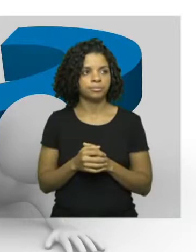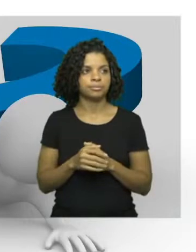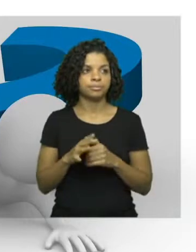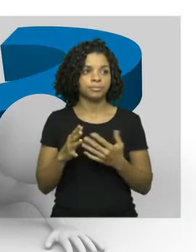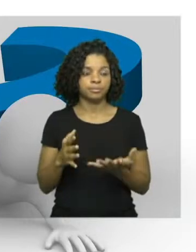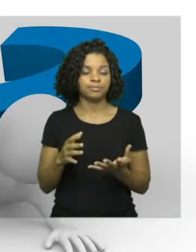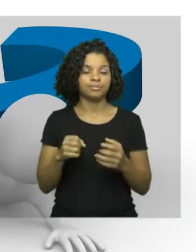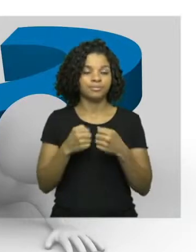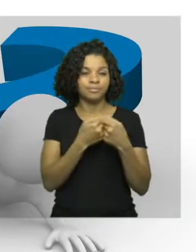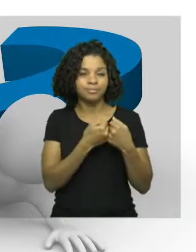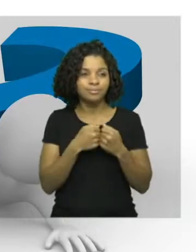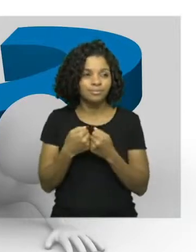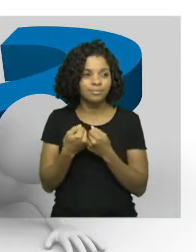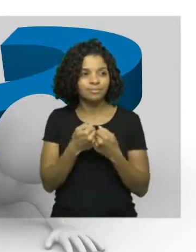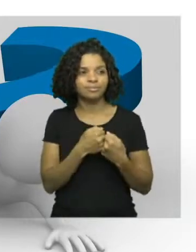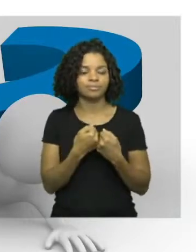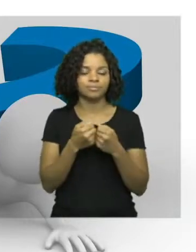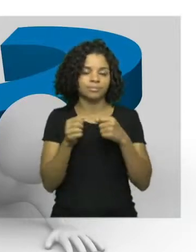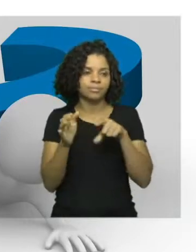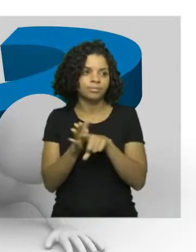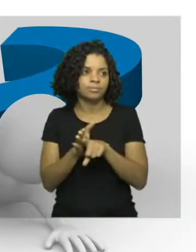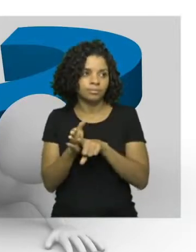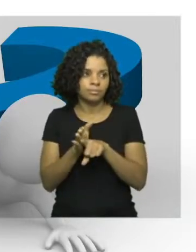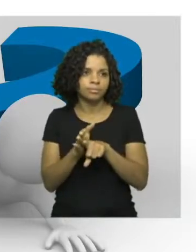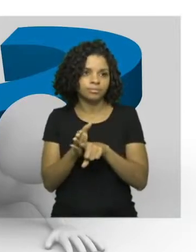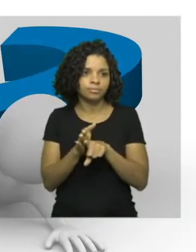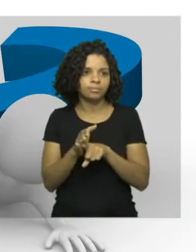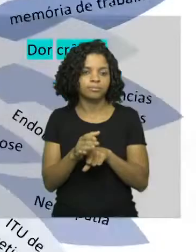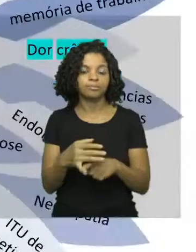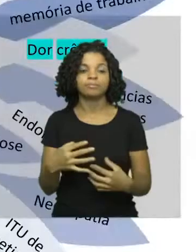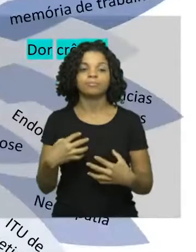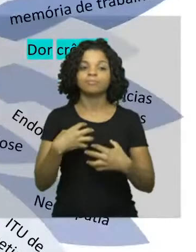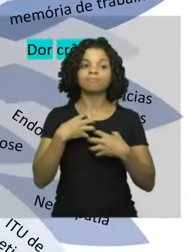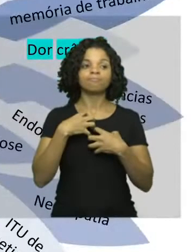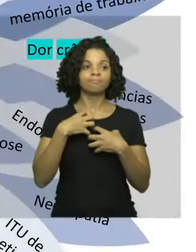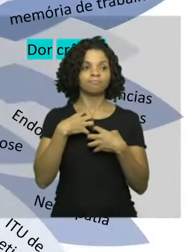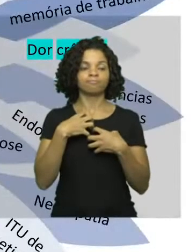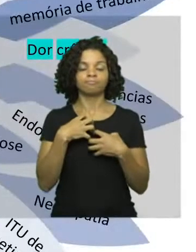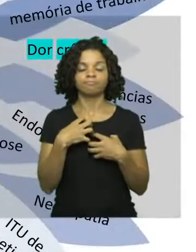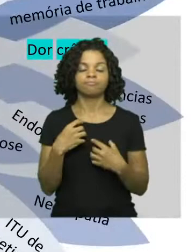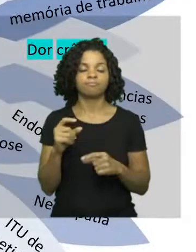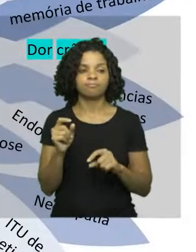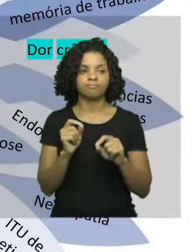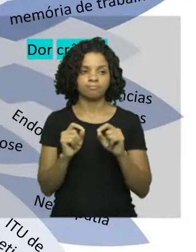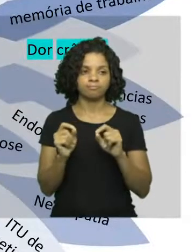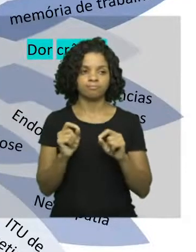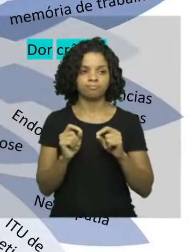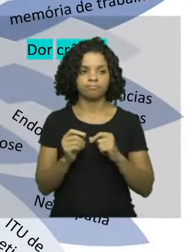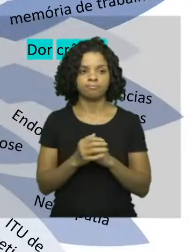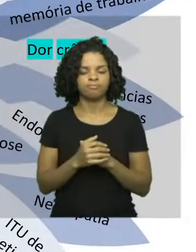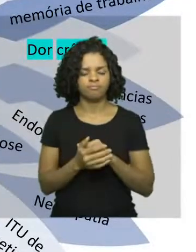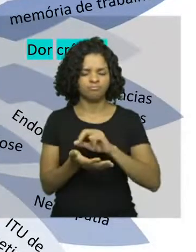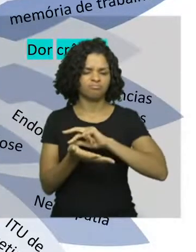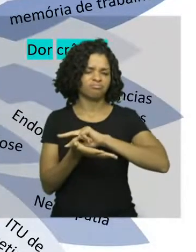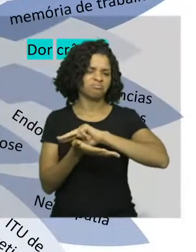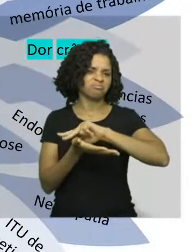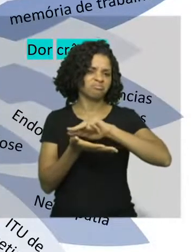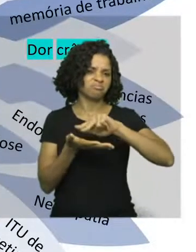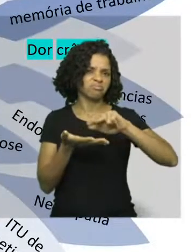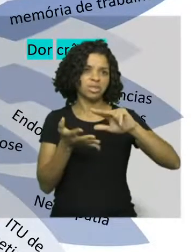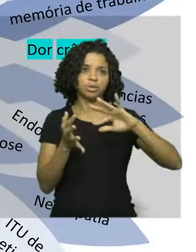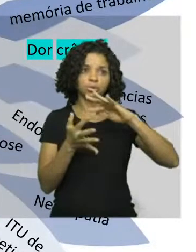no Brasil, e os sintomas associados à hipermobilidade são diversos, é tudo isso